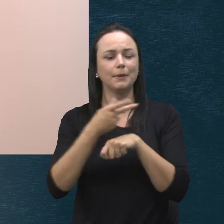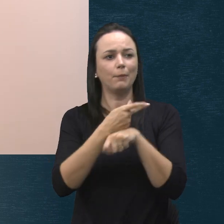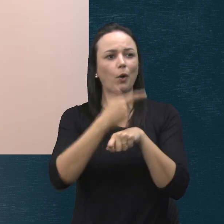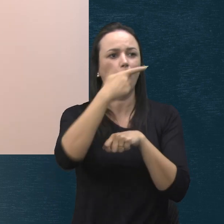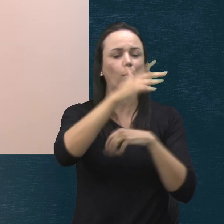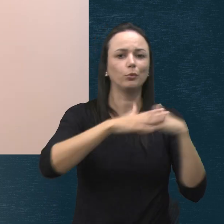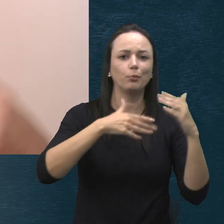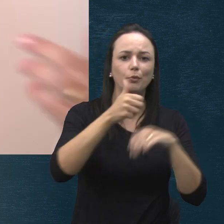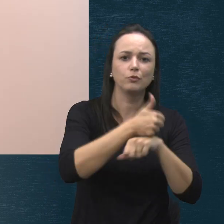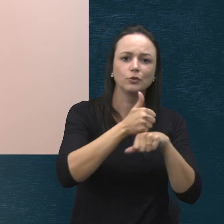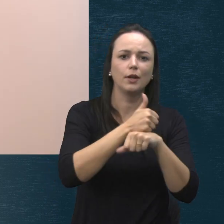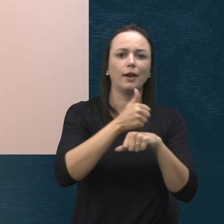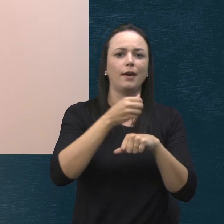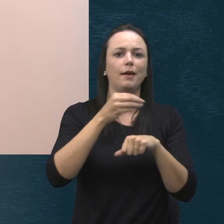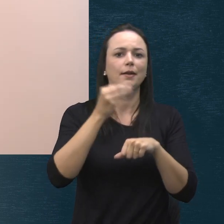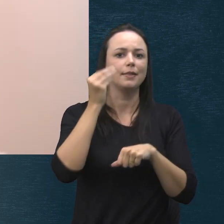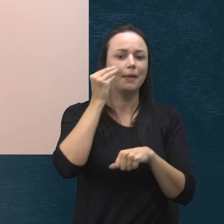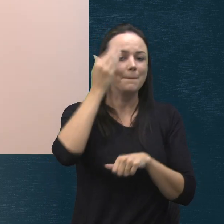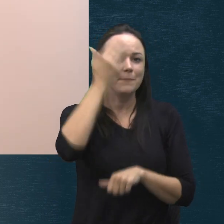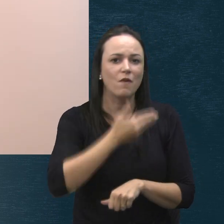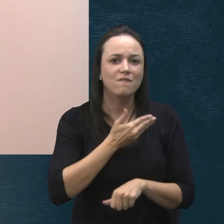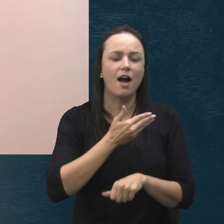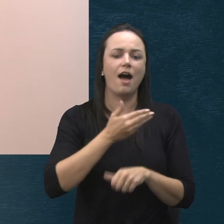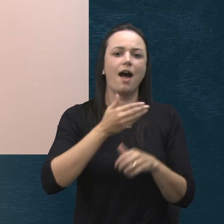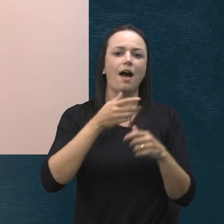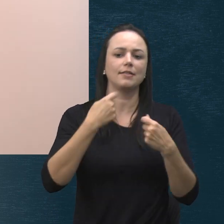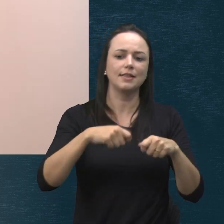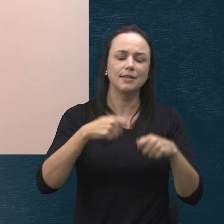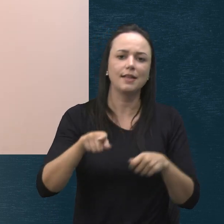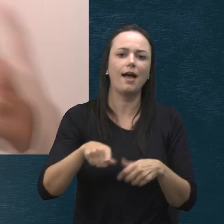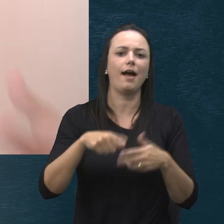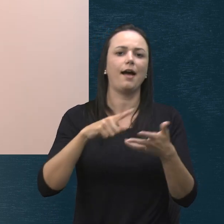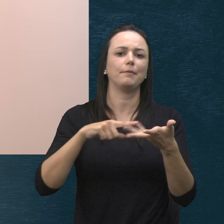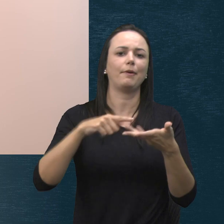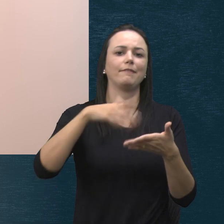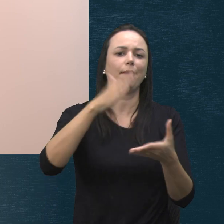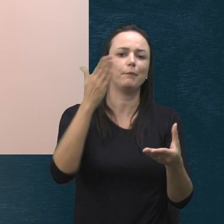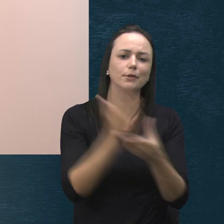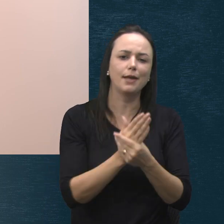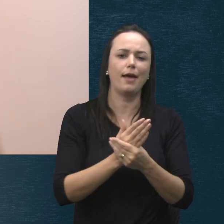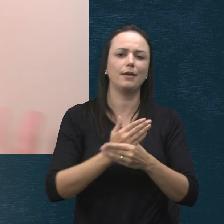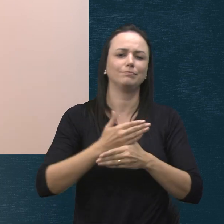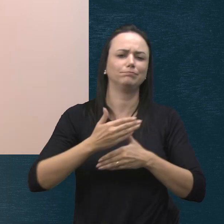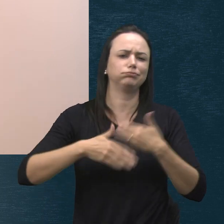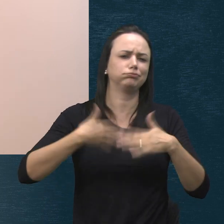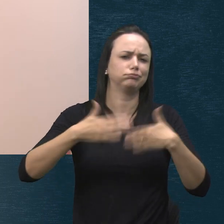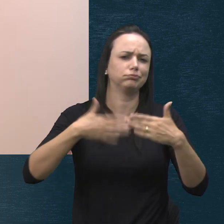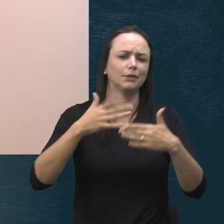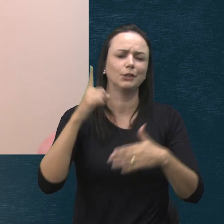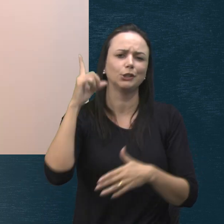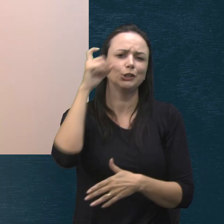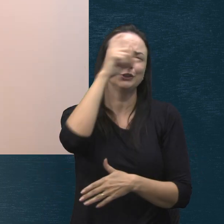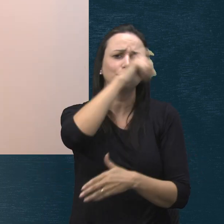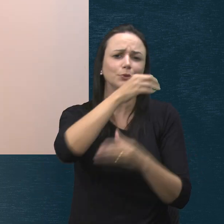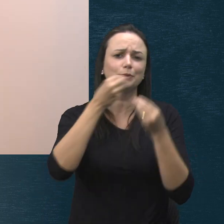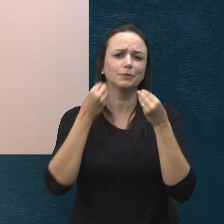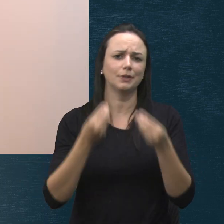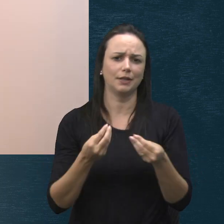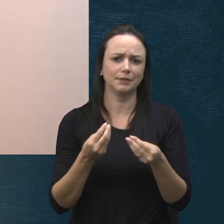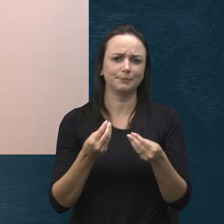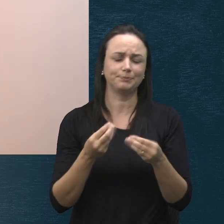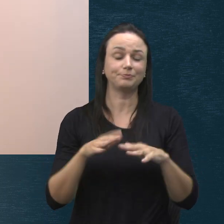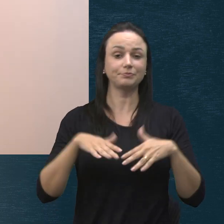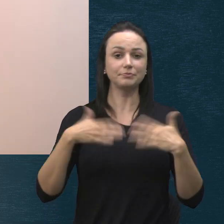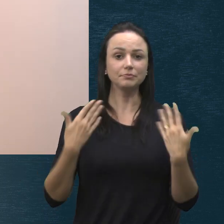profissionais para atestar que ele precisa que tem necessidade, aí judicializa. É uma dificuldade tremenda. Então o que os